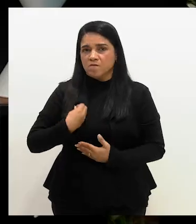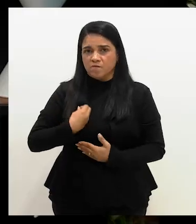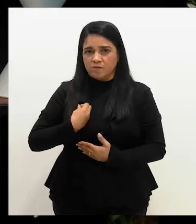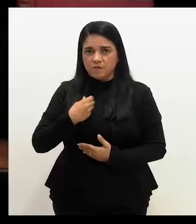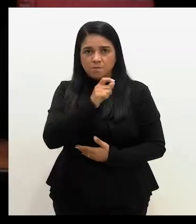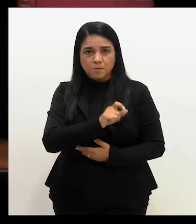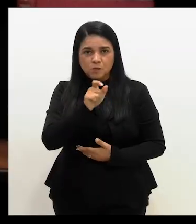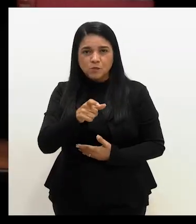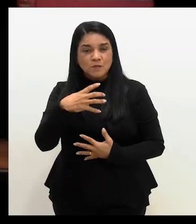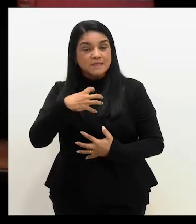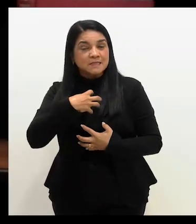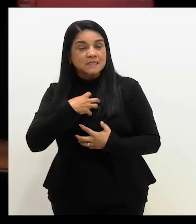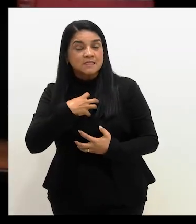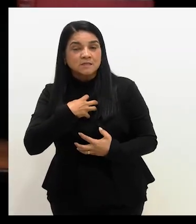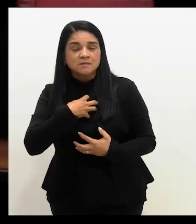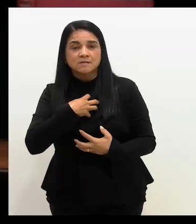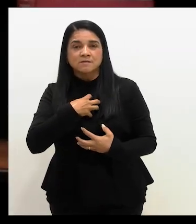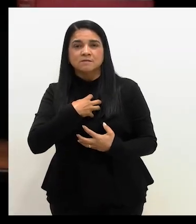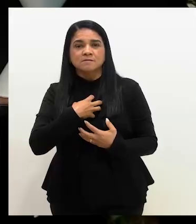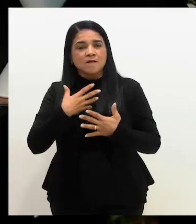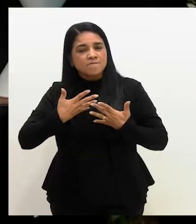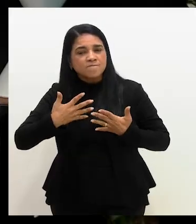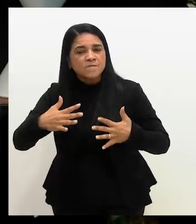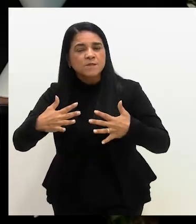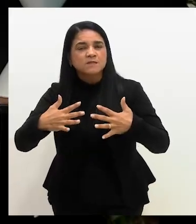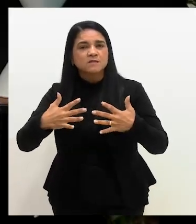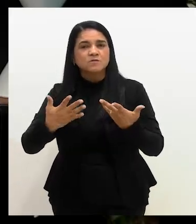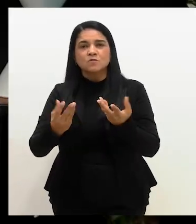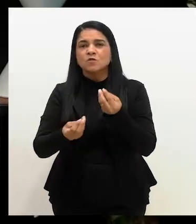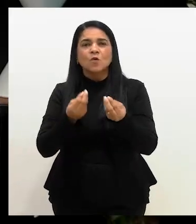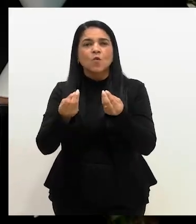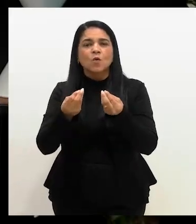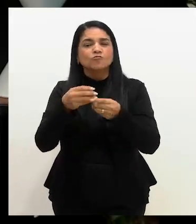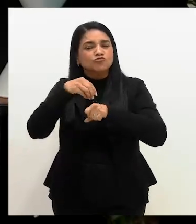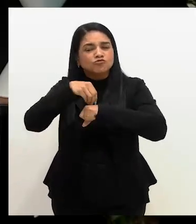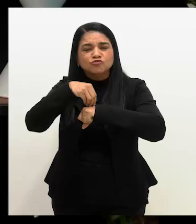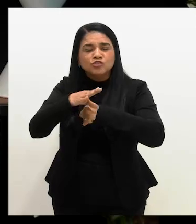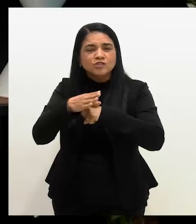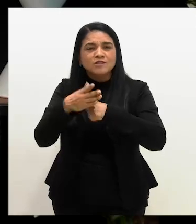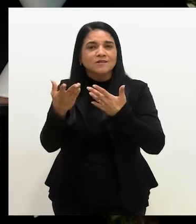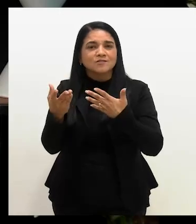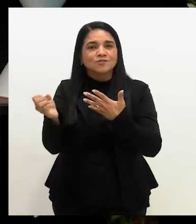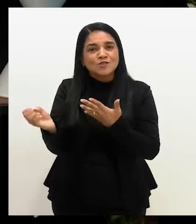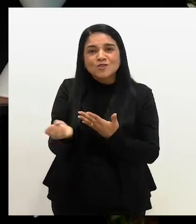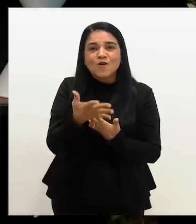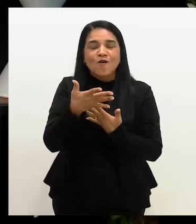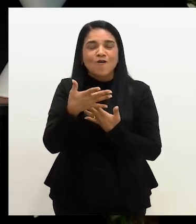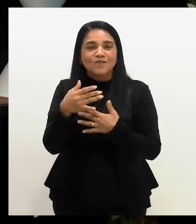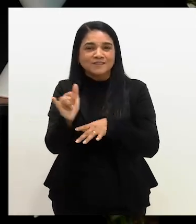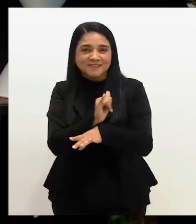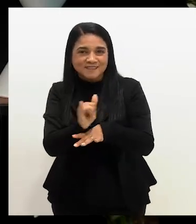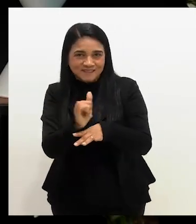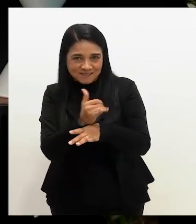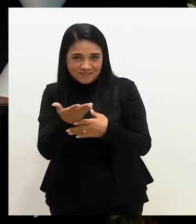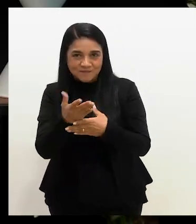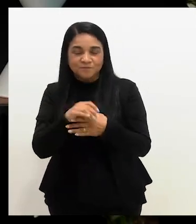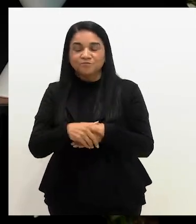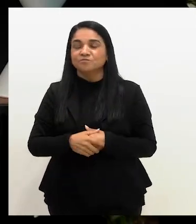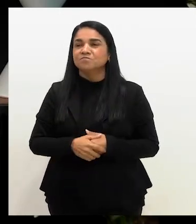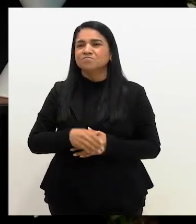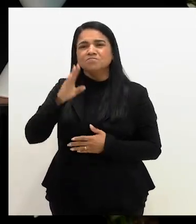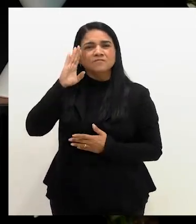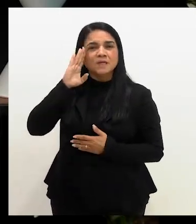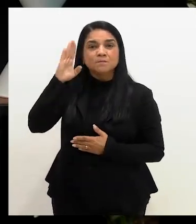vida dessas pessoas em nível de sentimento, dessa vibração? Dá umas dicas de coisas assim inovadoras.